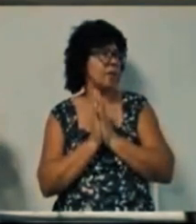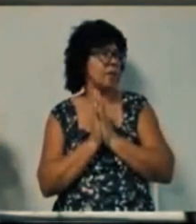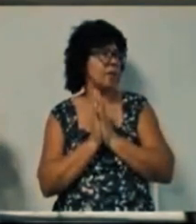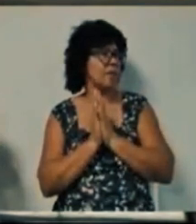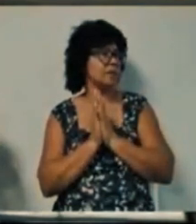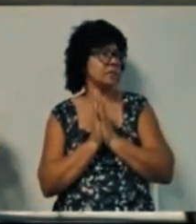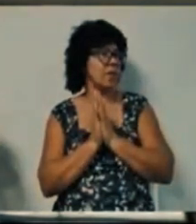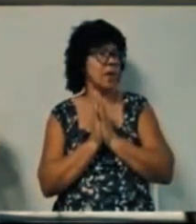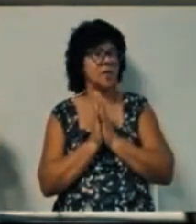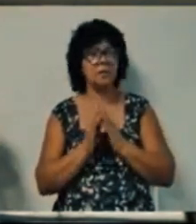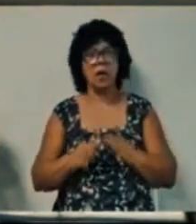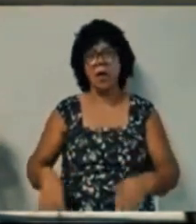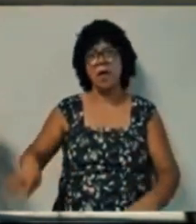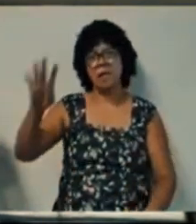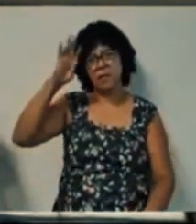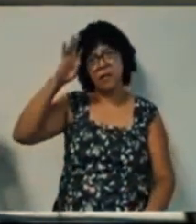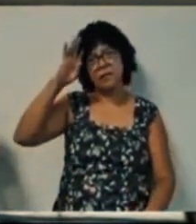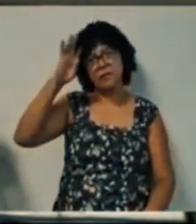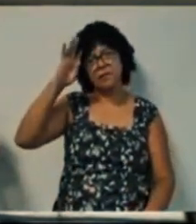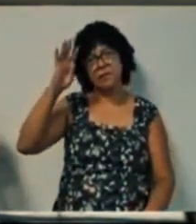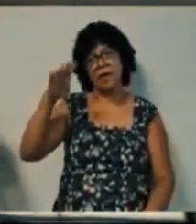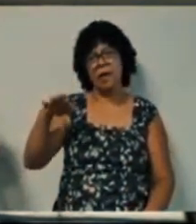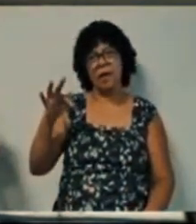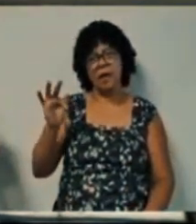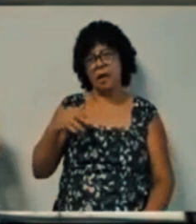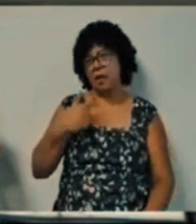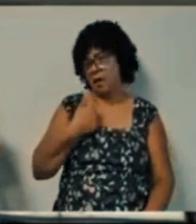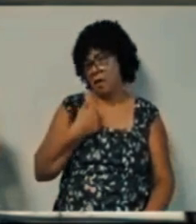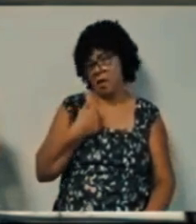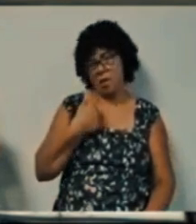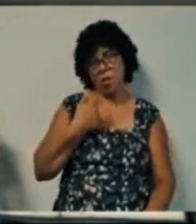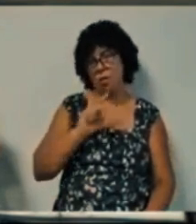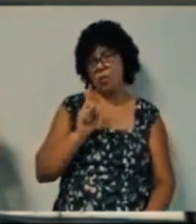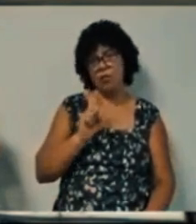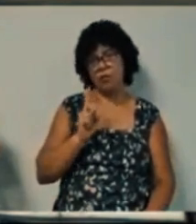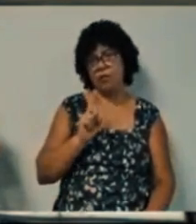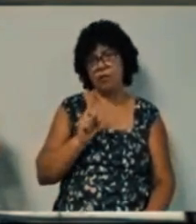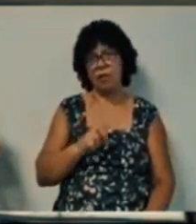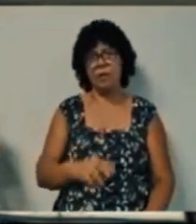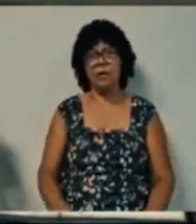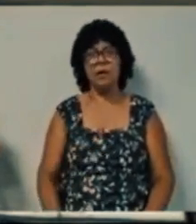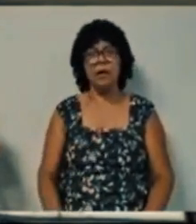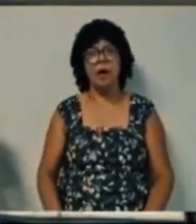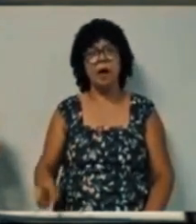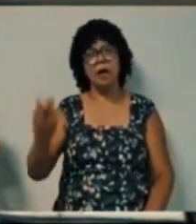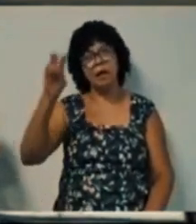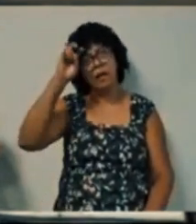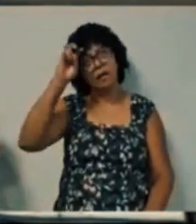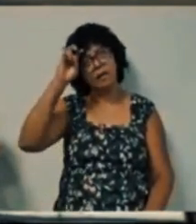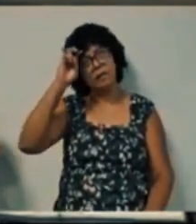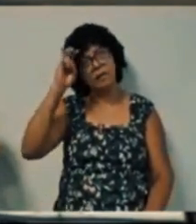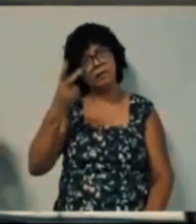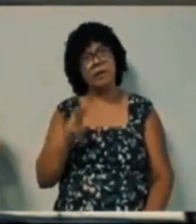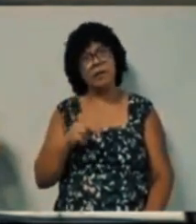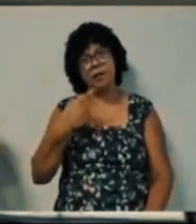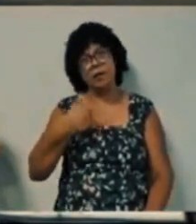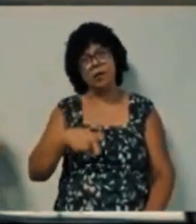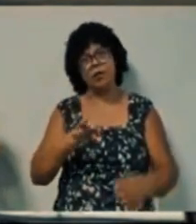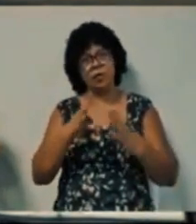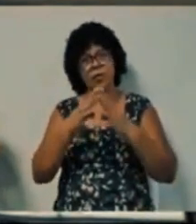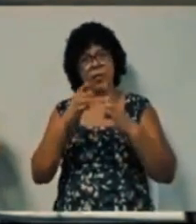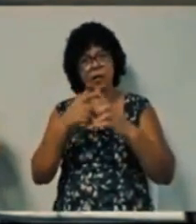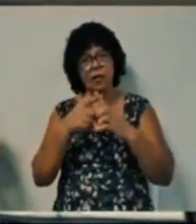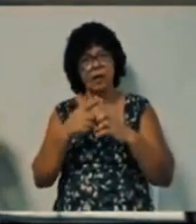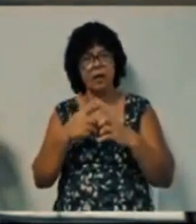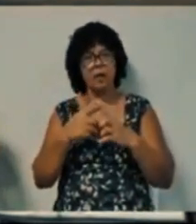Na quarta-feira eu não fui, como combinado. Na quinta-feira, no culto à noite, eu